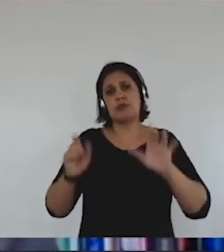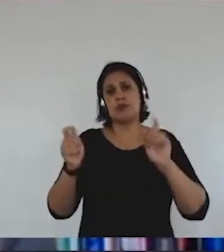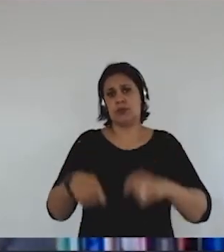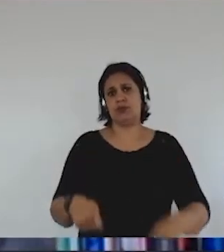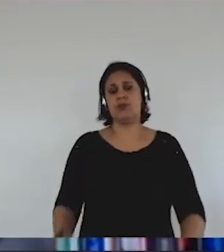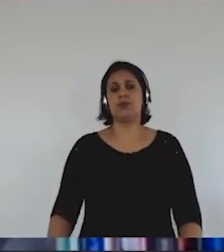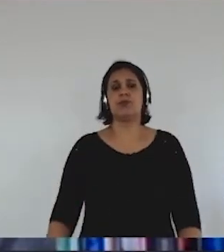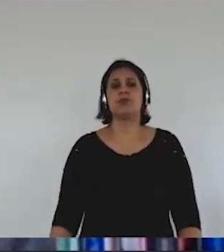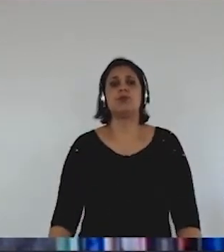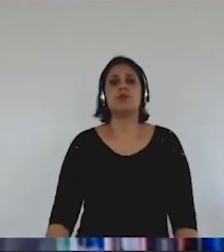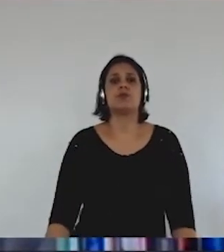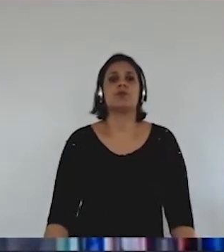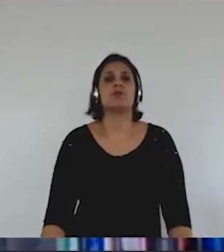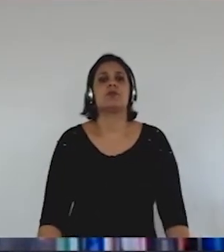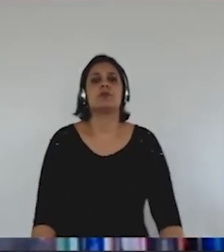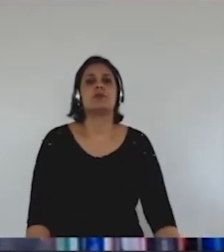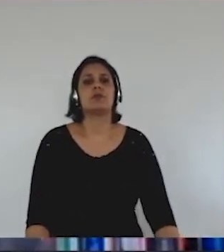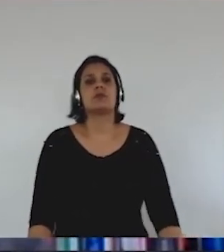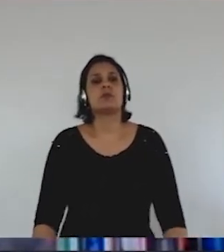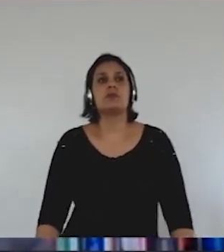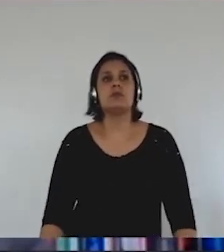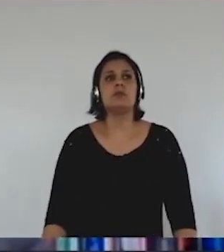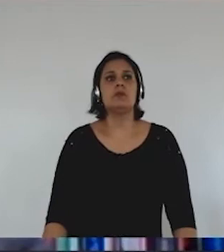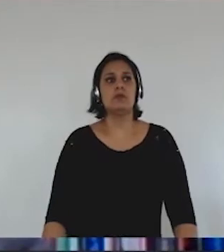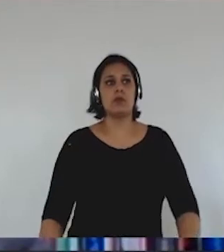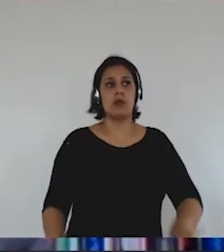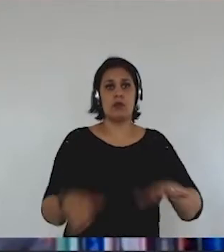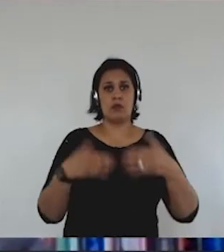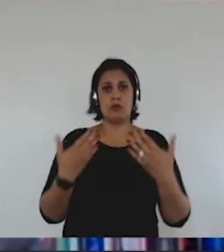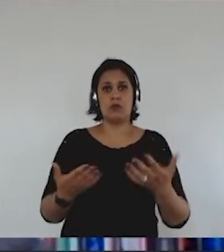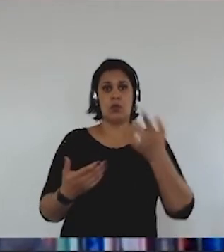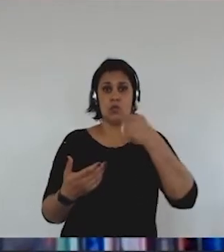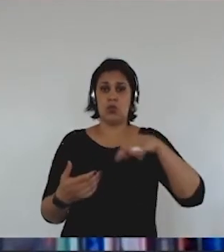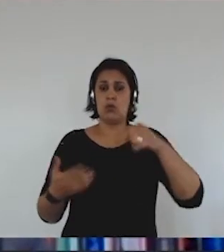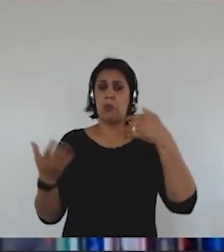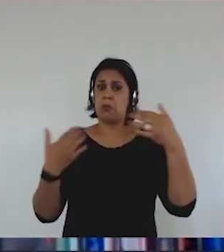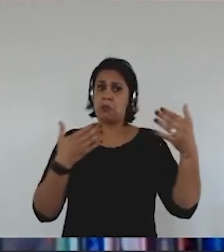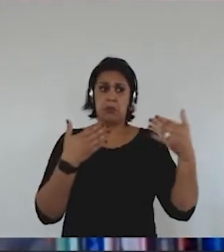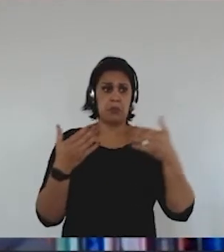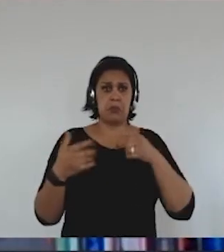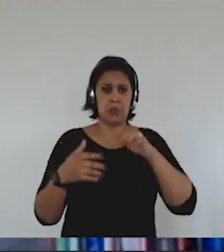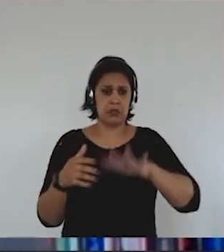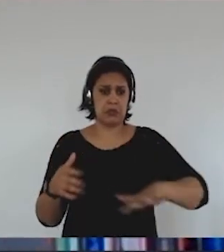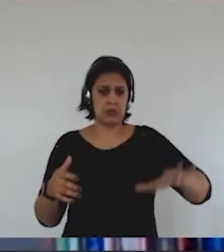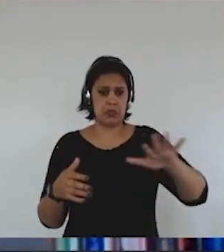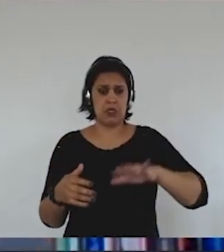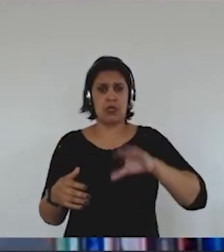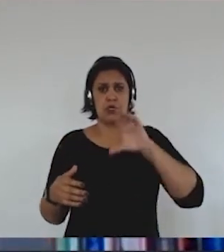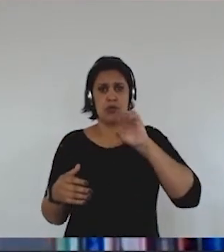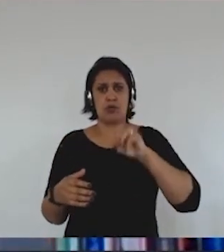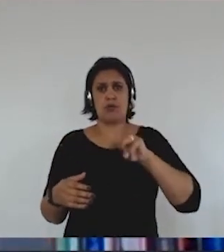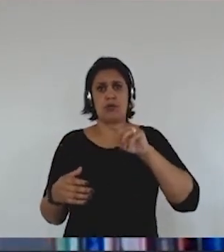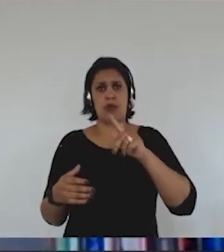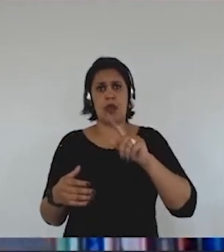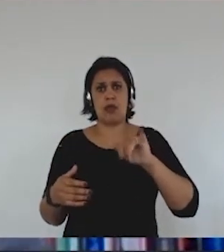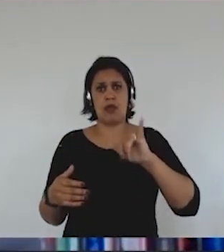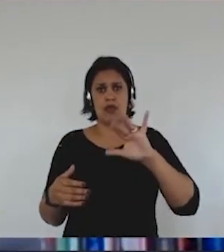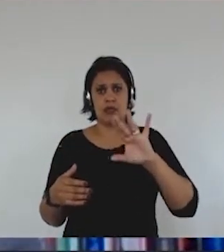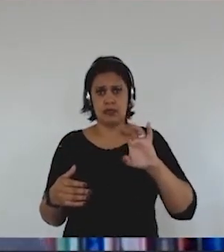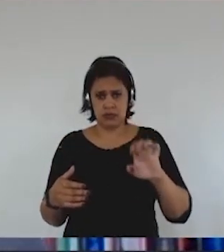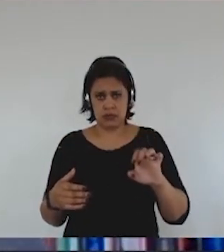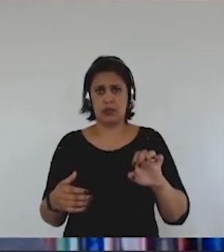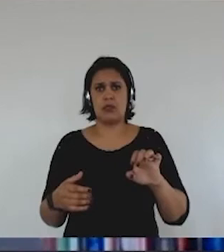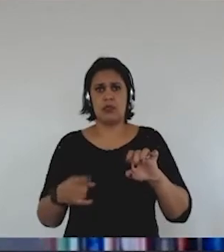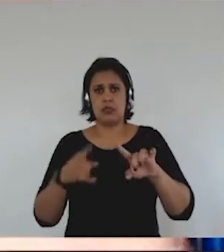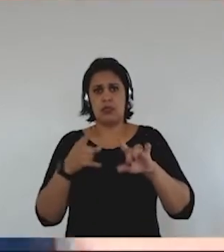Então, a gente tem conversado com profissionais da área de compliance que atuam efetivamente como